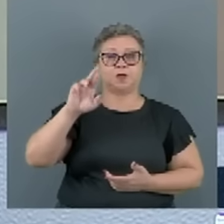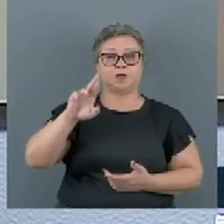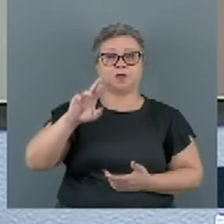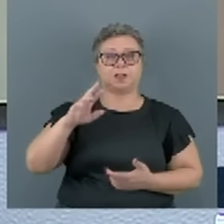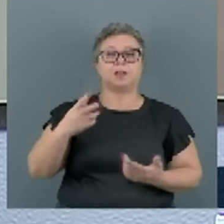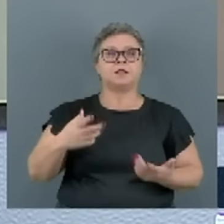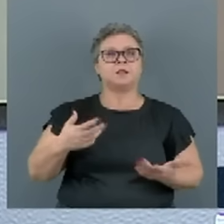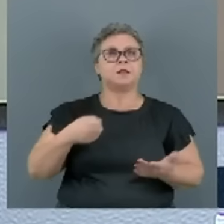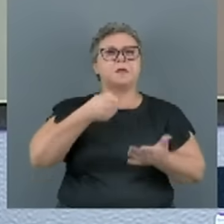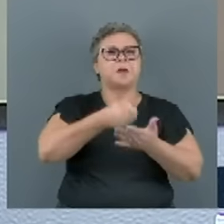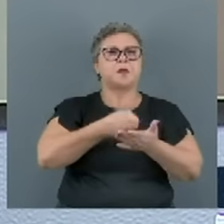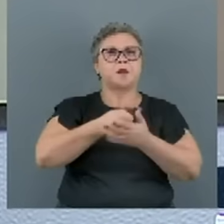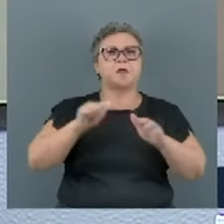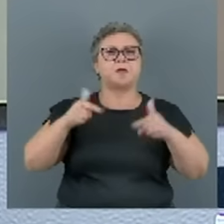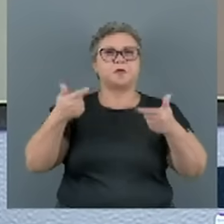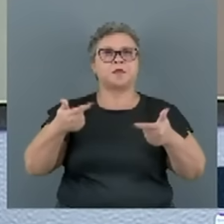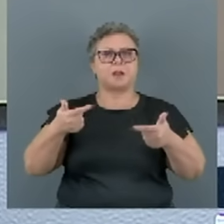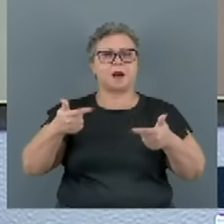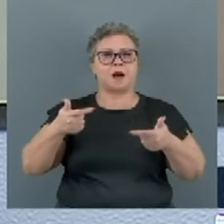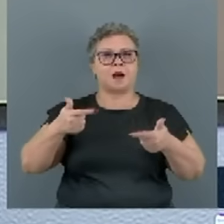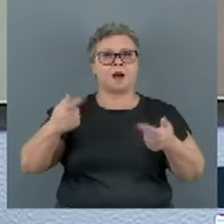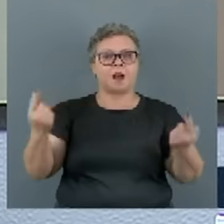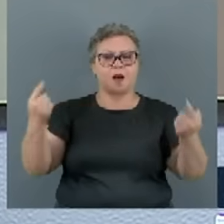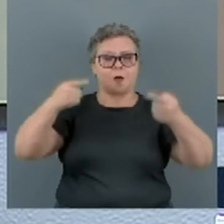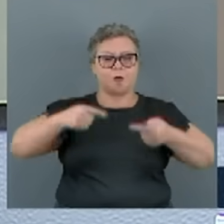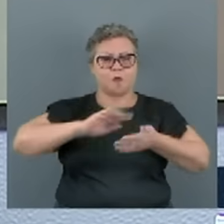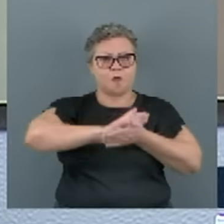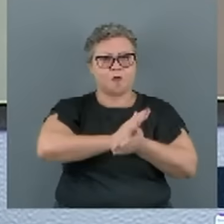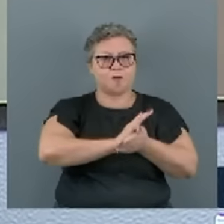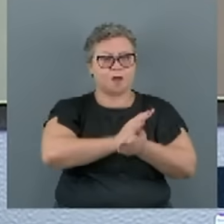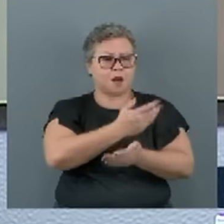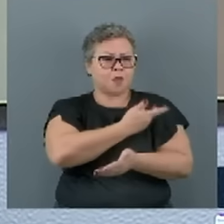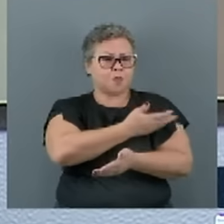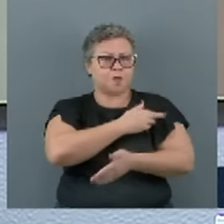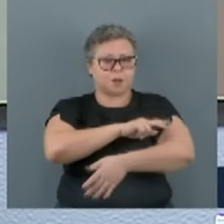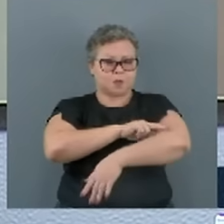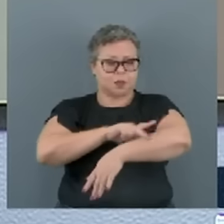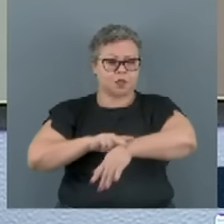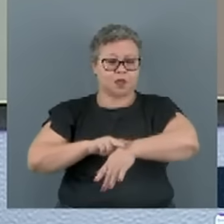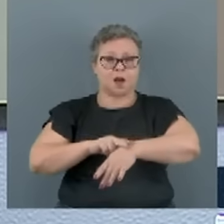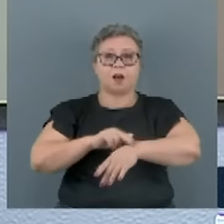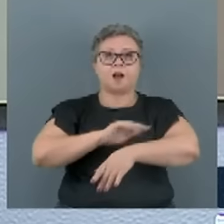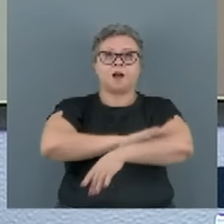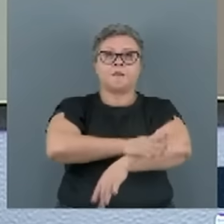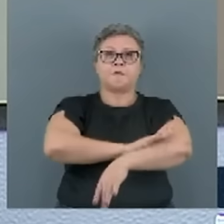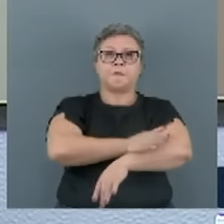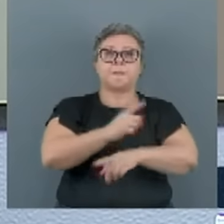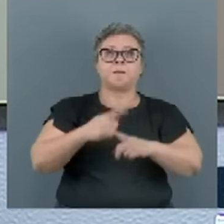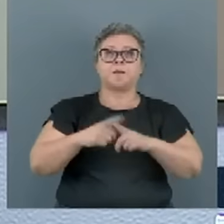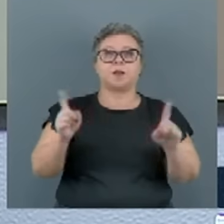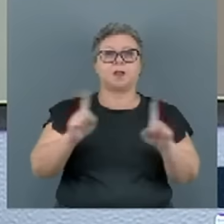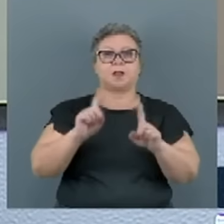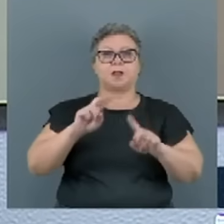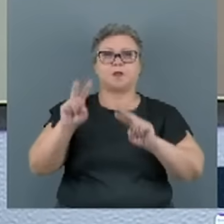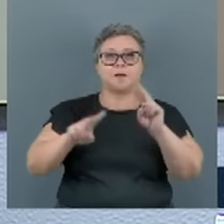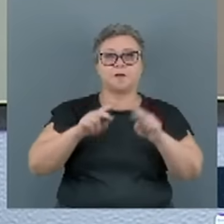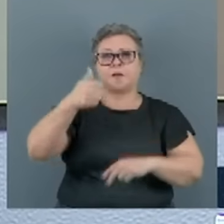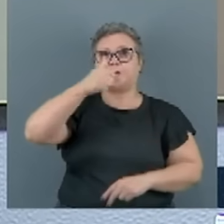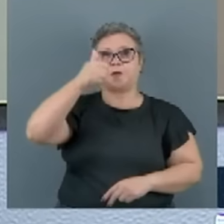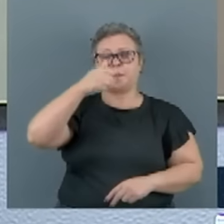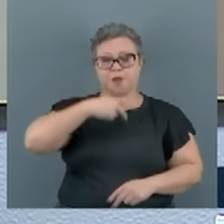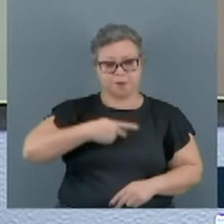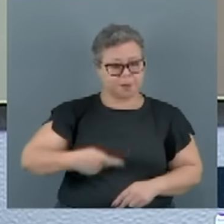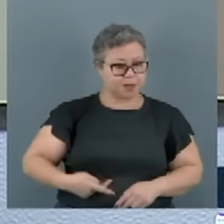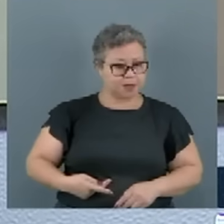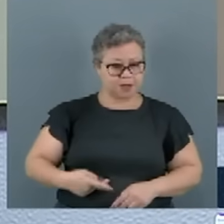contra a discriminação racial, porque provavelmente eu não vou ver o primeiro presidente negro